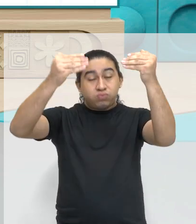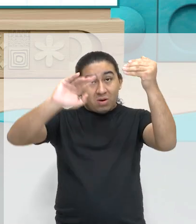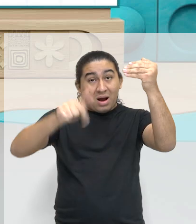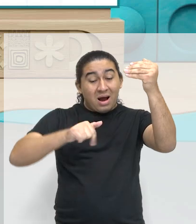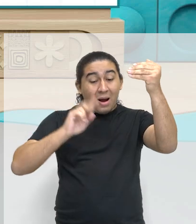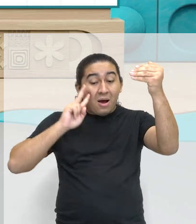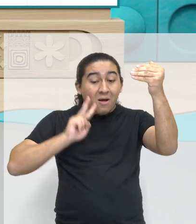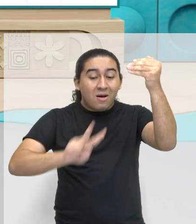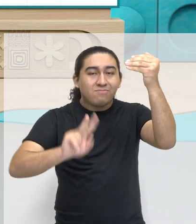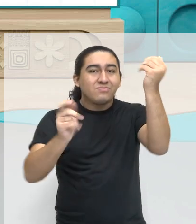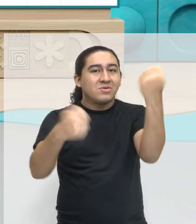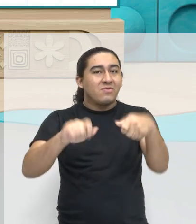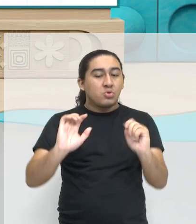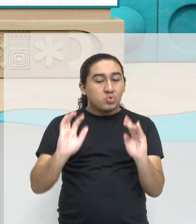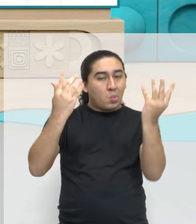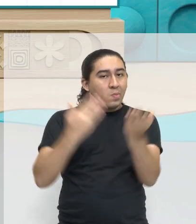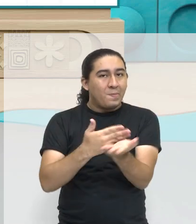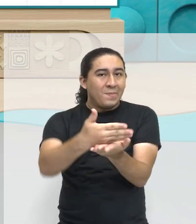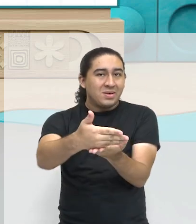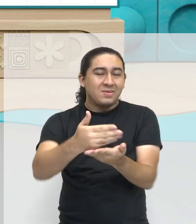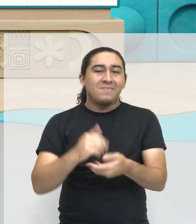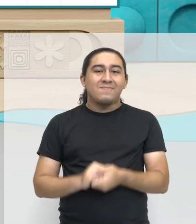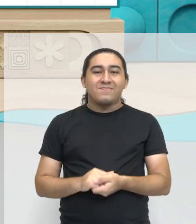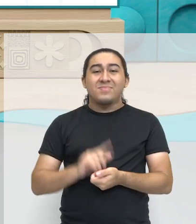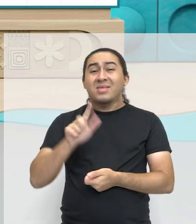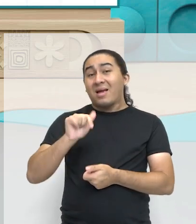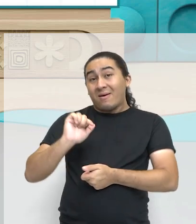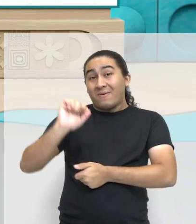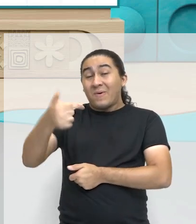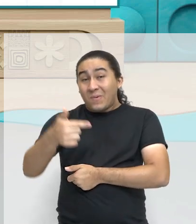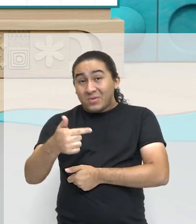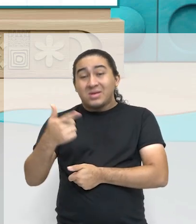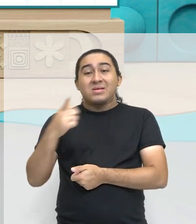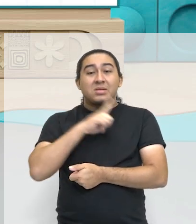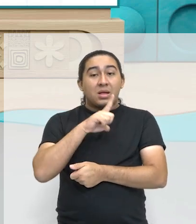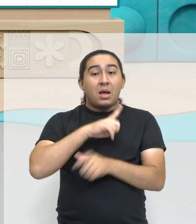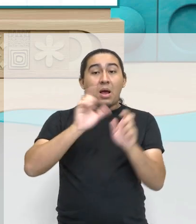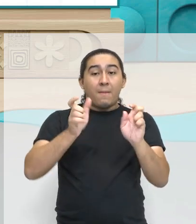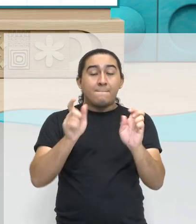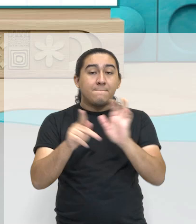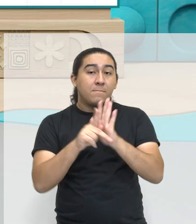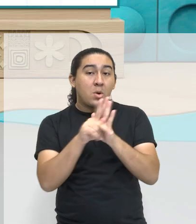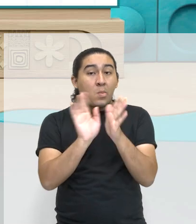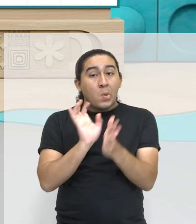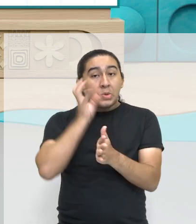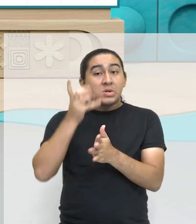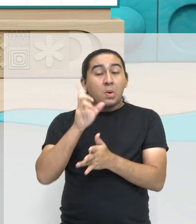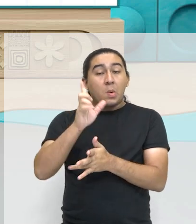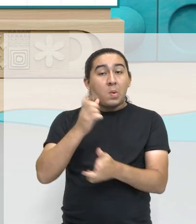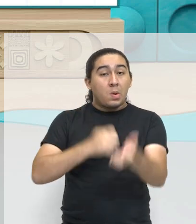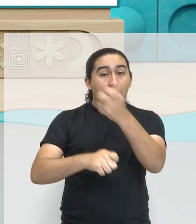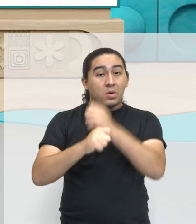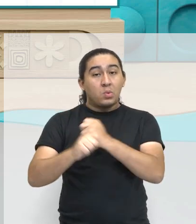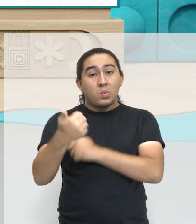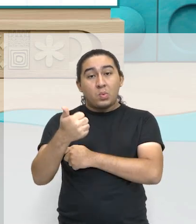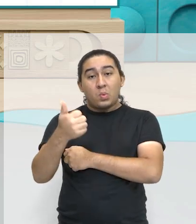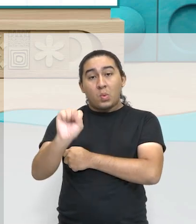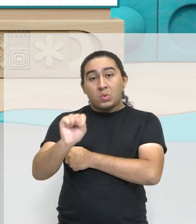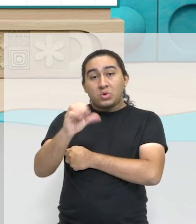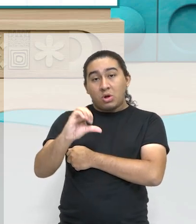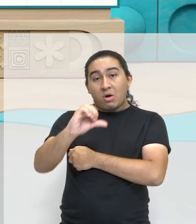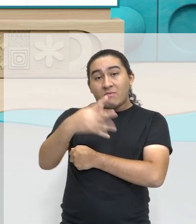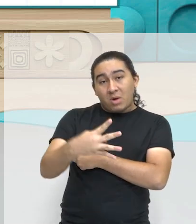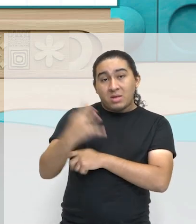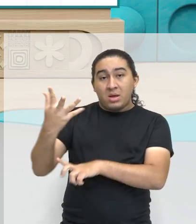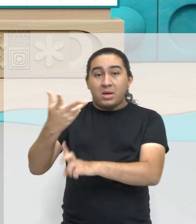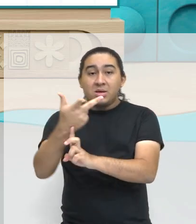Então, ele sobe verticalmente até lá em cima para começar o espetáculo. Então, o pano de boca do Teatro